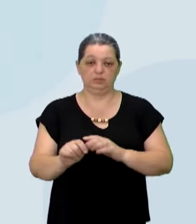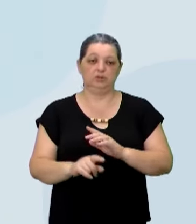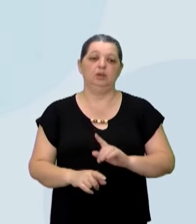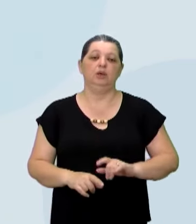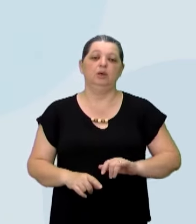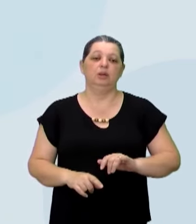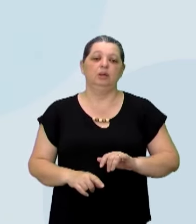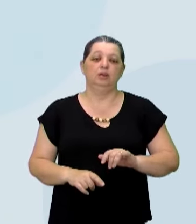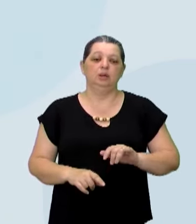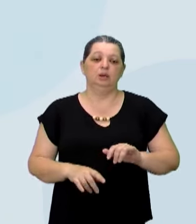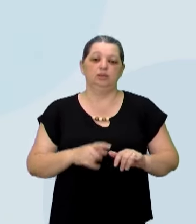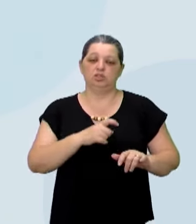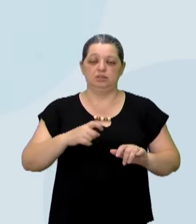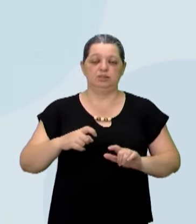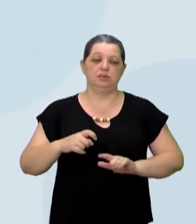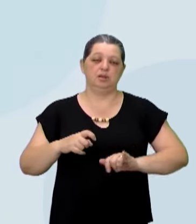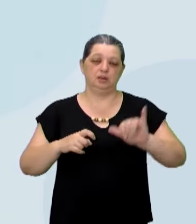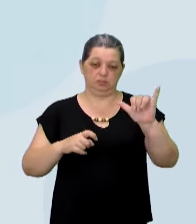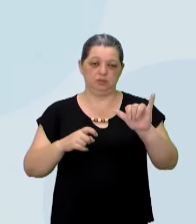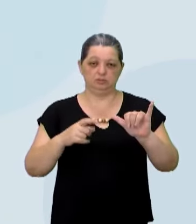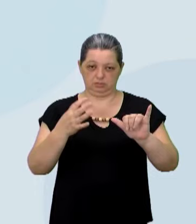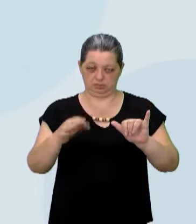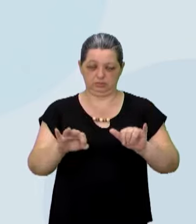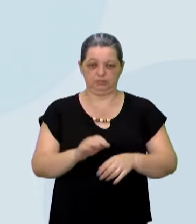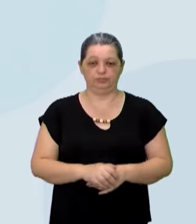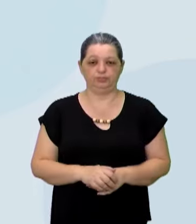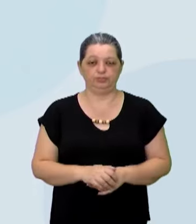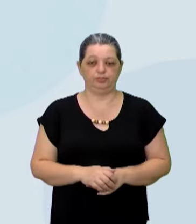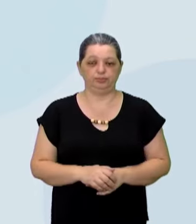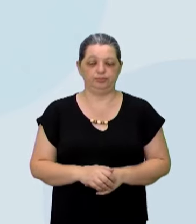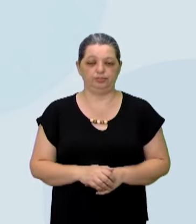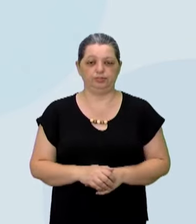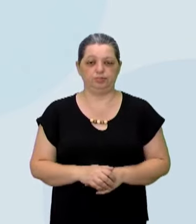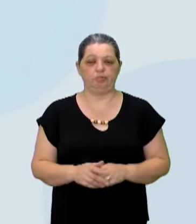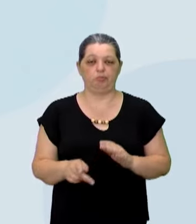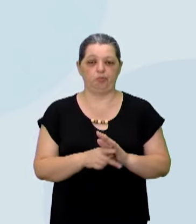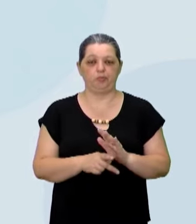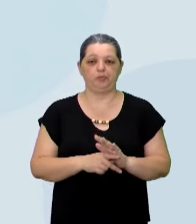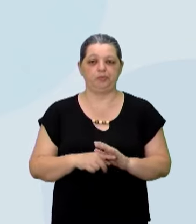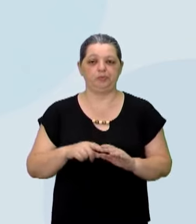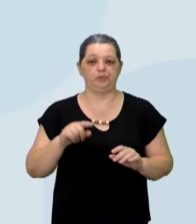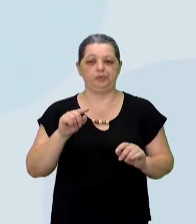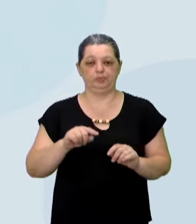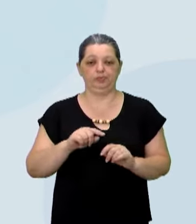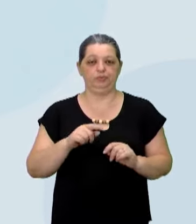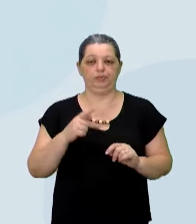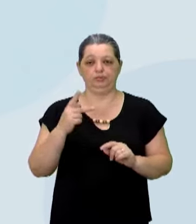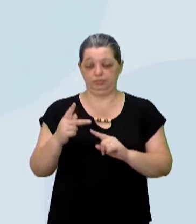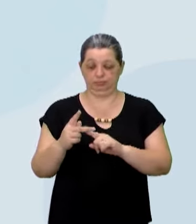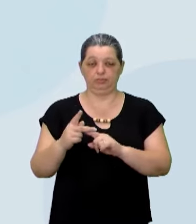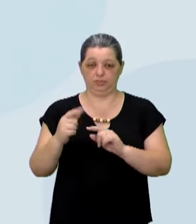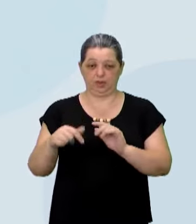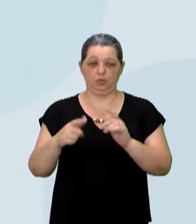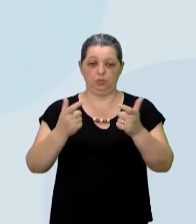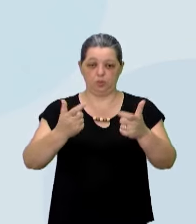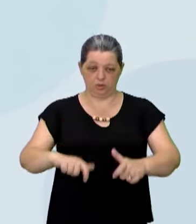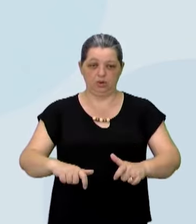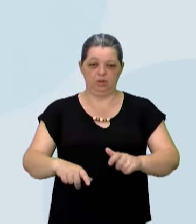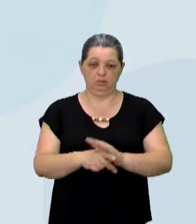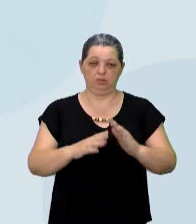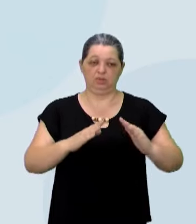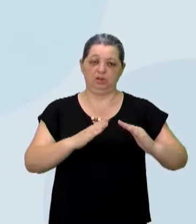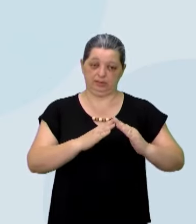XY, né? Esse é o plano cartesiano, tá bom? Então, o ponto P representa a localização da sua casa. Então, a casa do